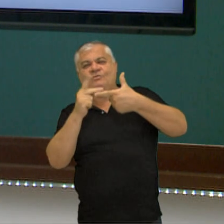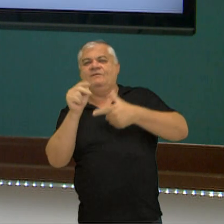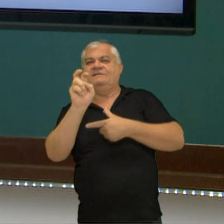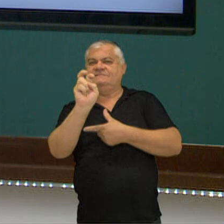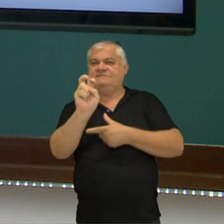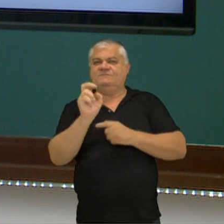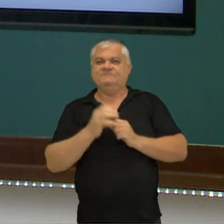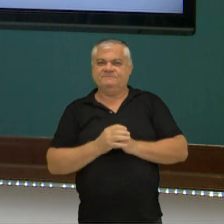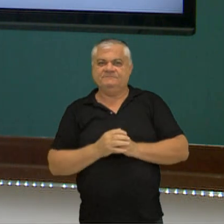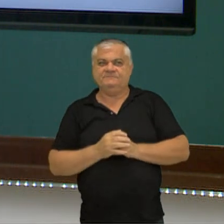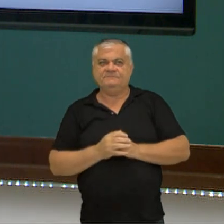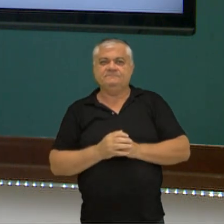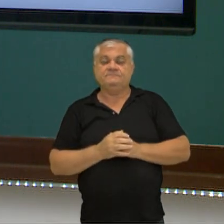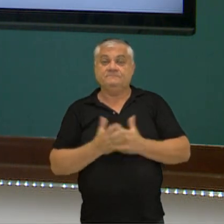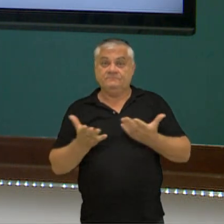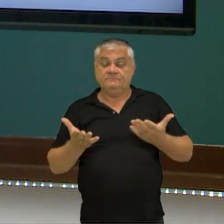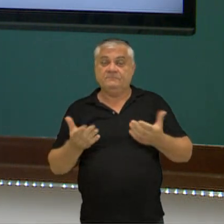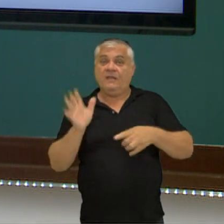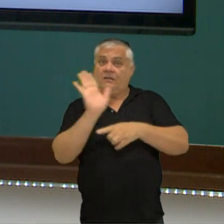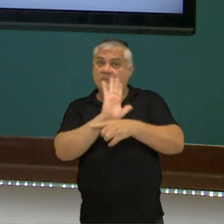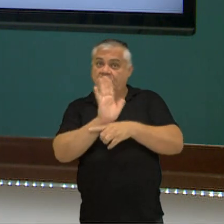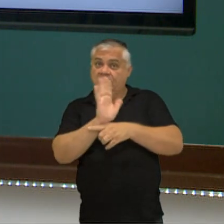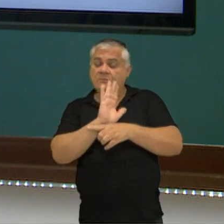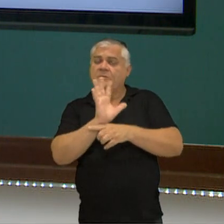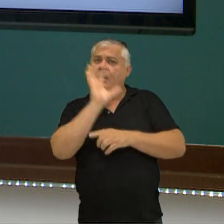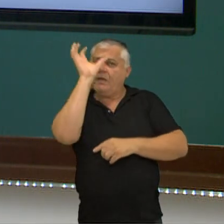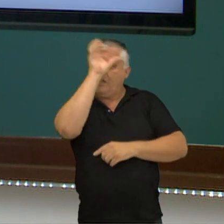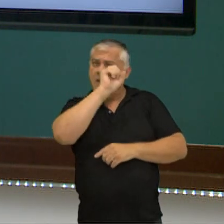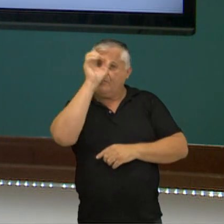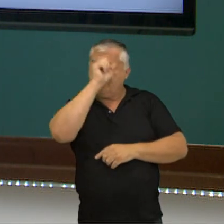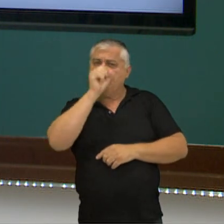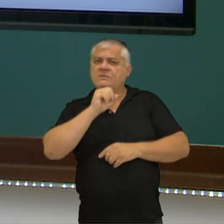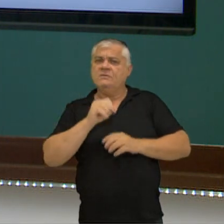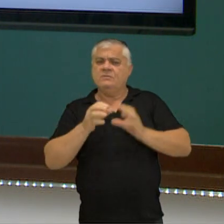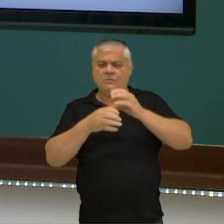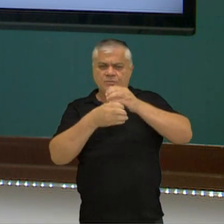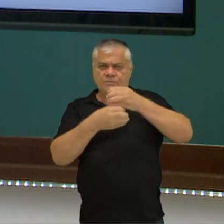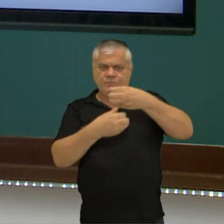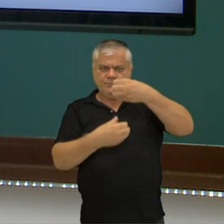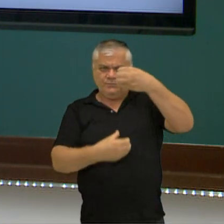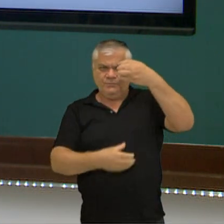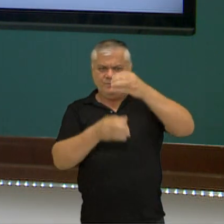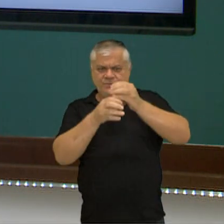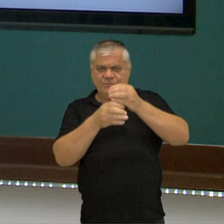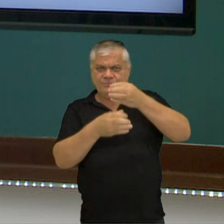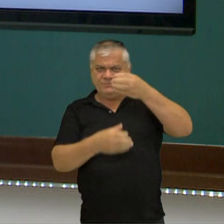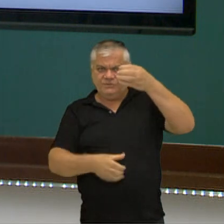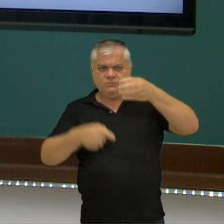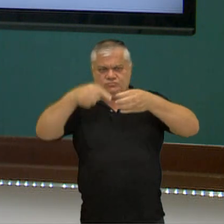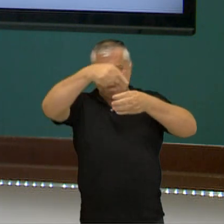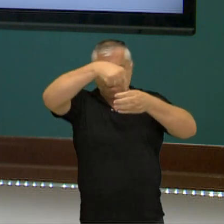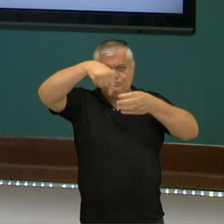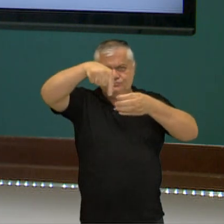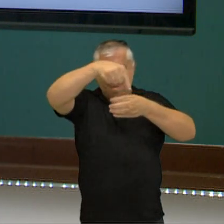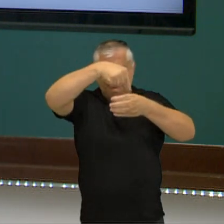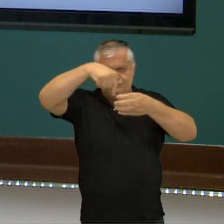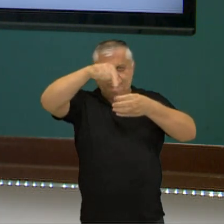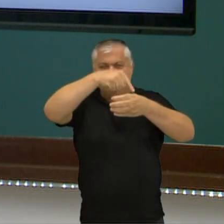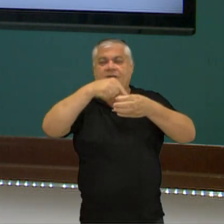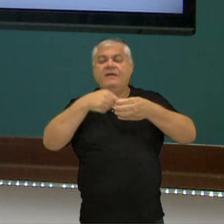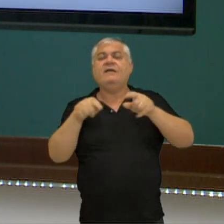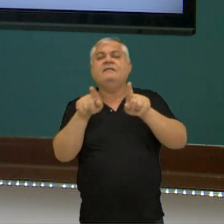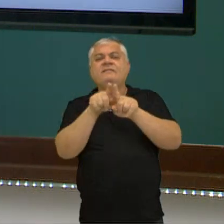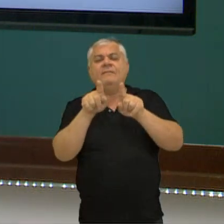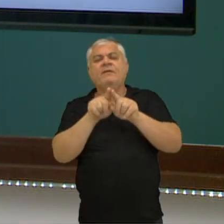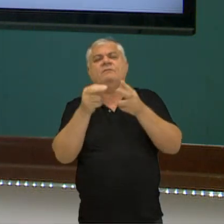5 unidades. Nesse vídeo, nós falamos sobre o cilindro, que é um dos corpos redondos, e falamos